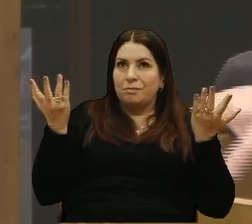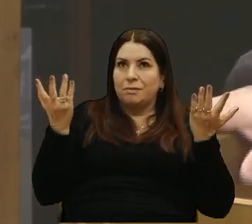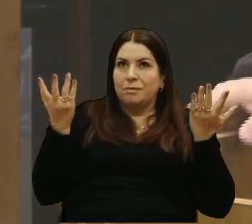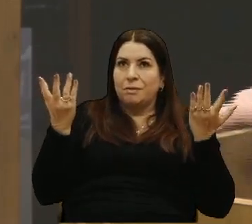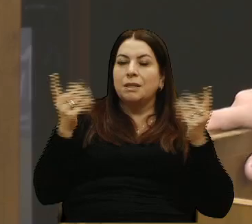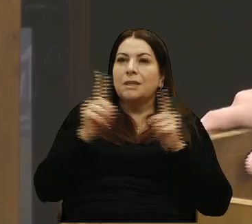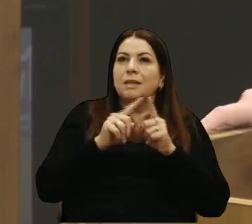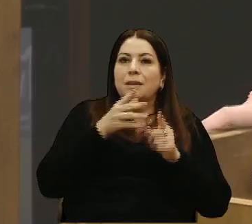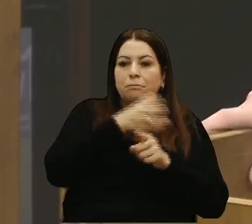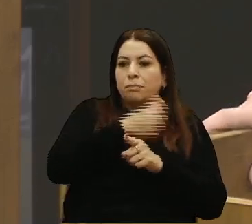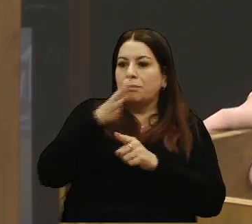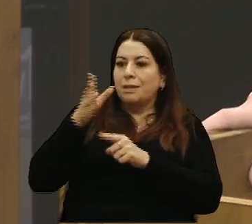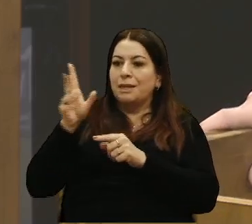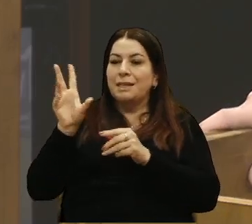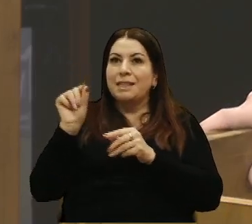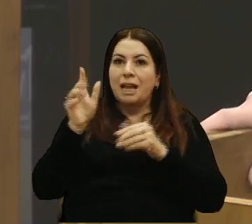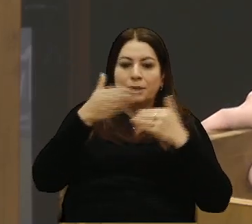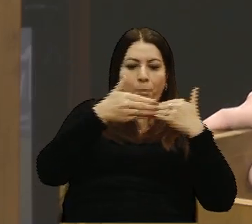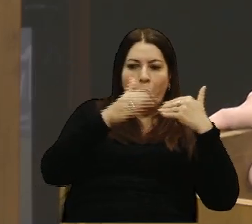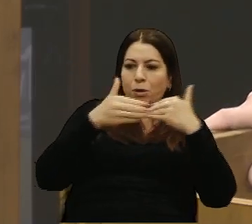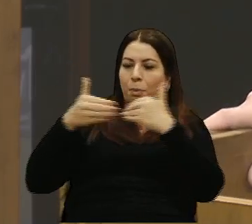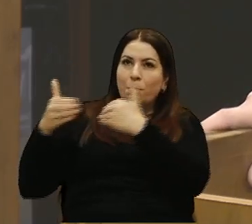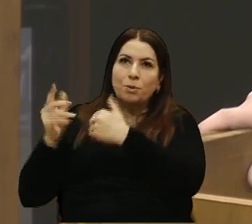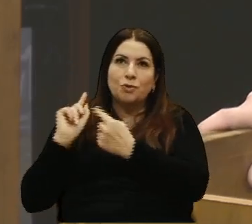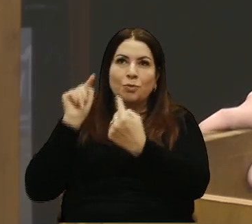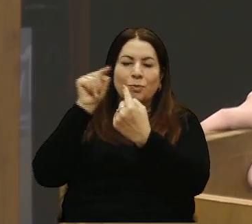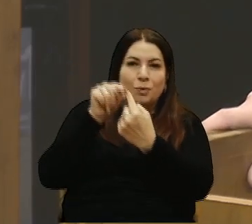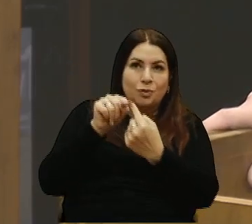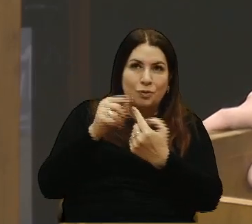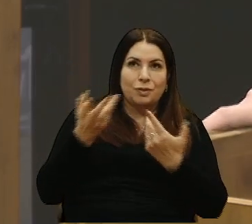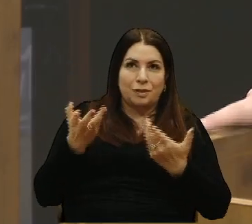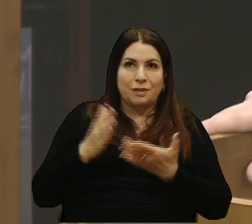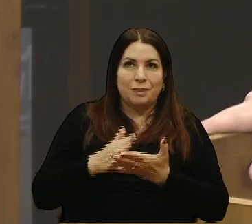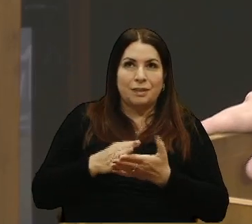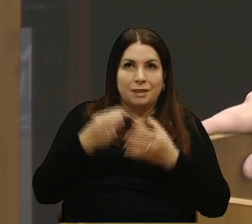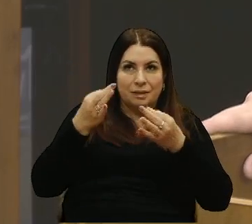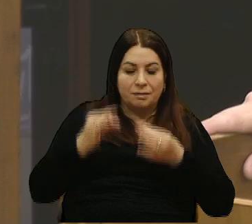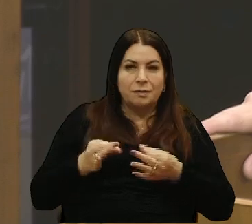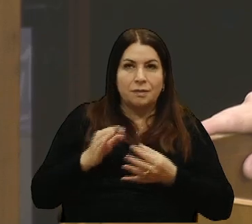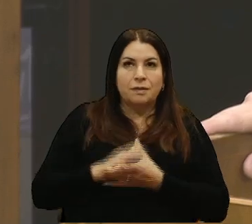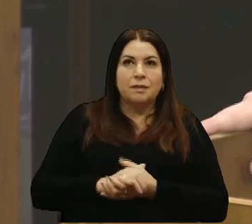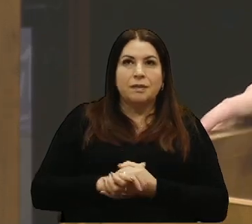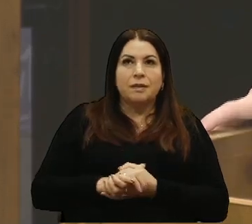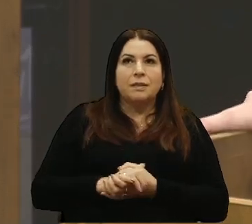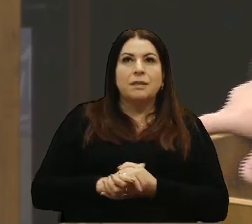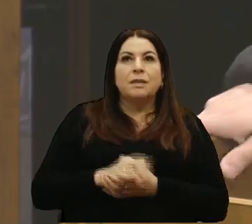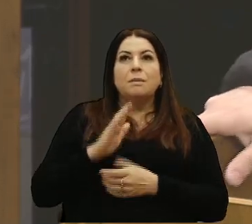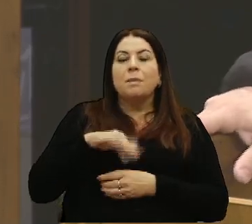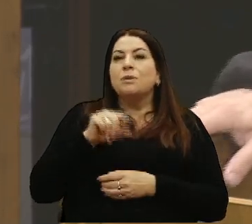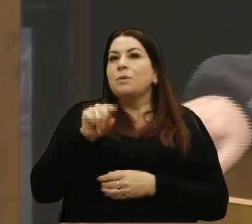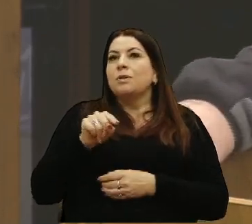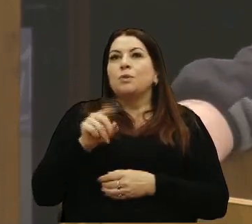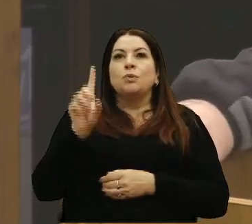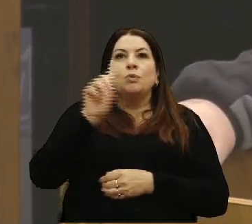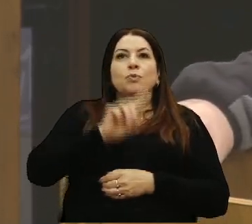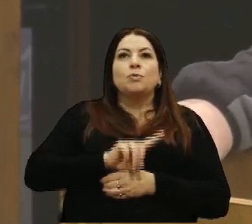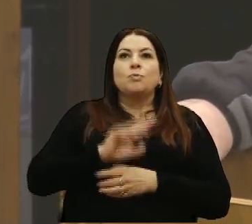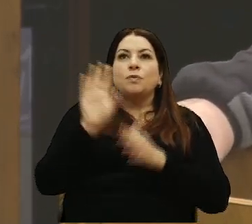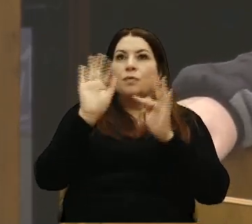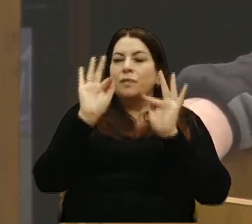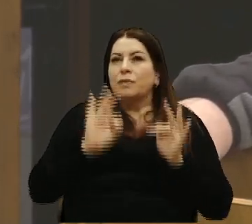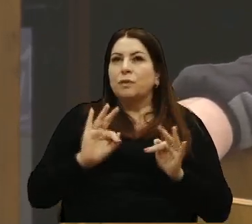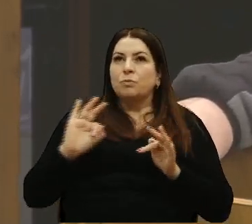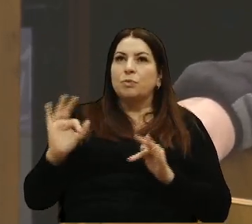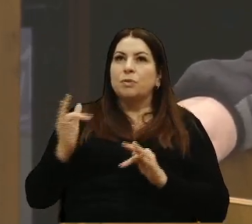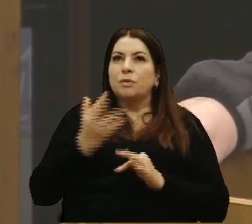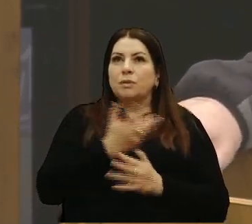passar por 10 portas para chegar num objetivo definitivo. Mas, mais do que isso, hoje é um dia muito feliz para